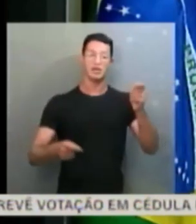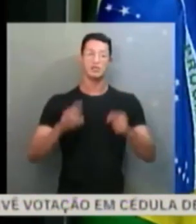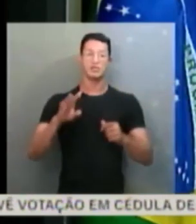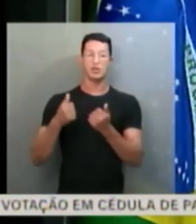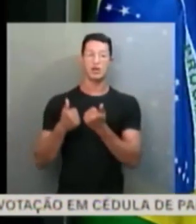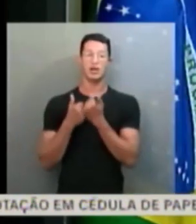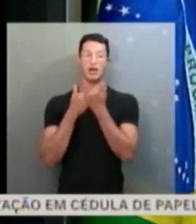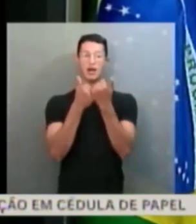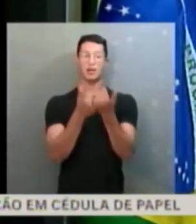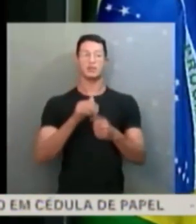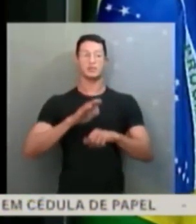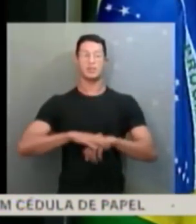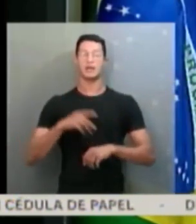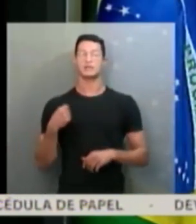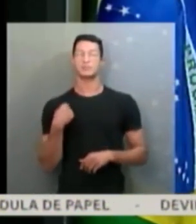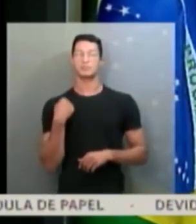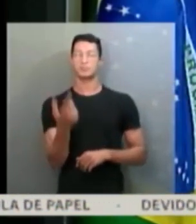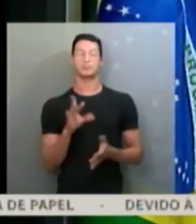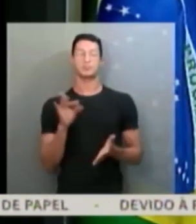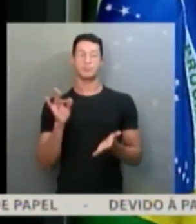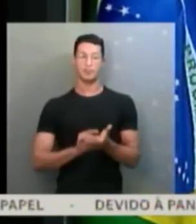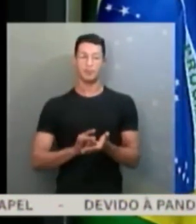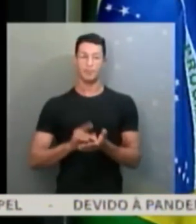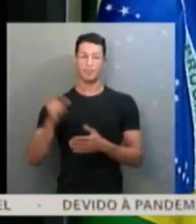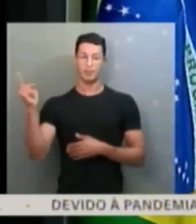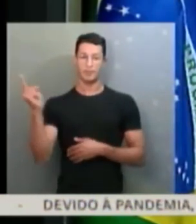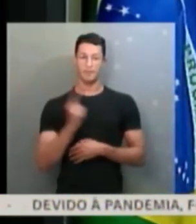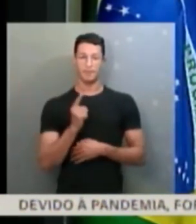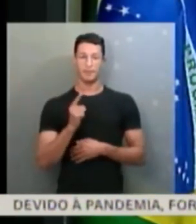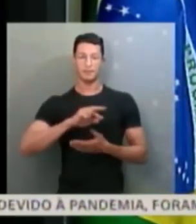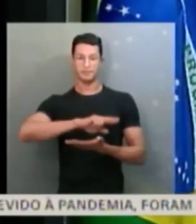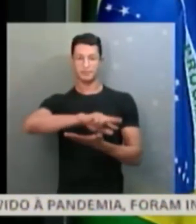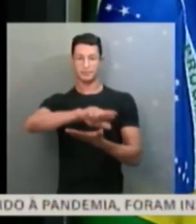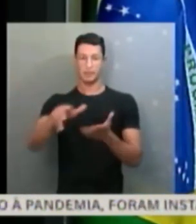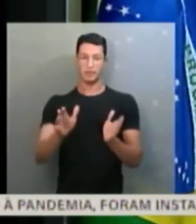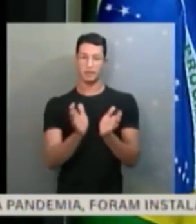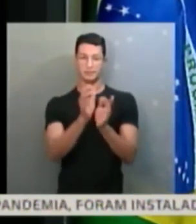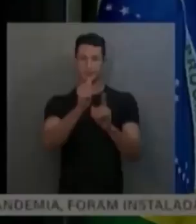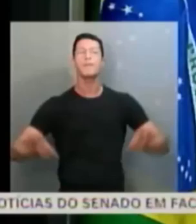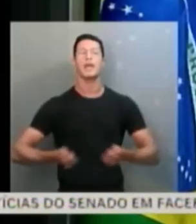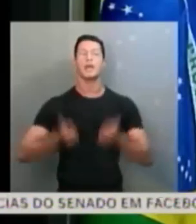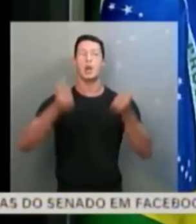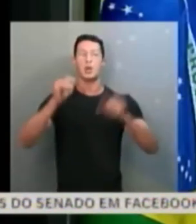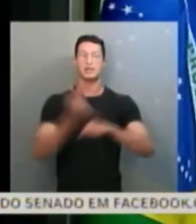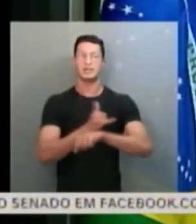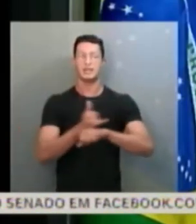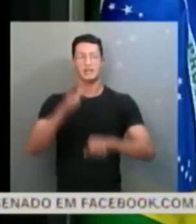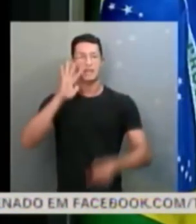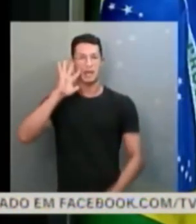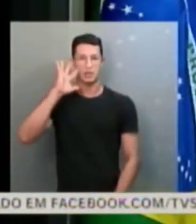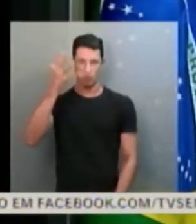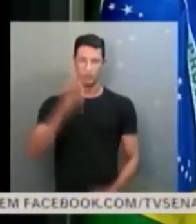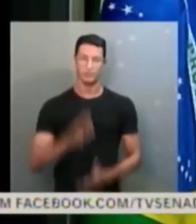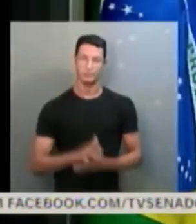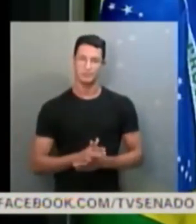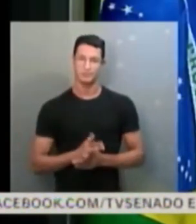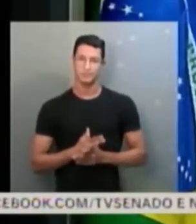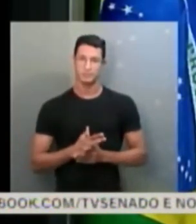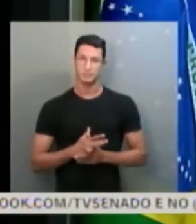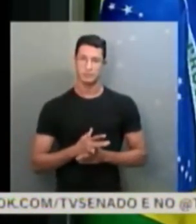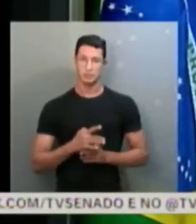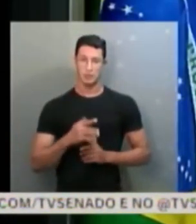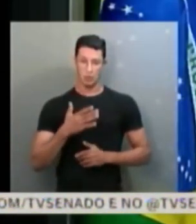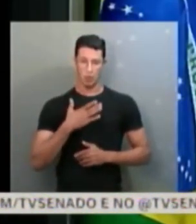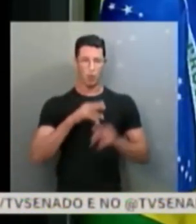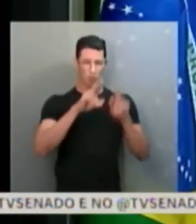os apoios mais espontâneos e legítimos vindos dos diversos segmentos da sociedade. O nosso barco tem a